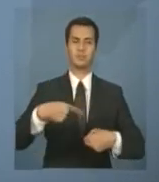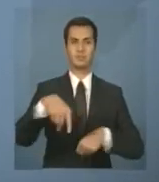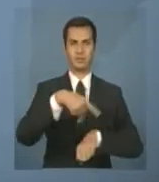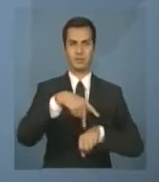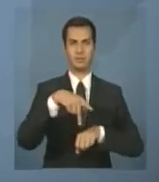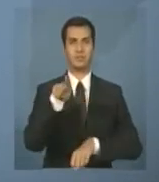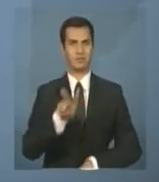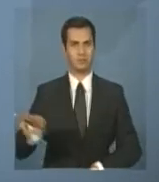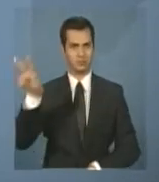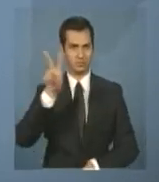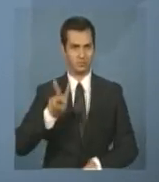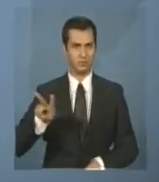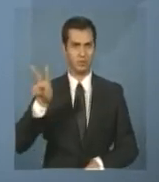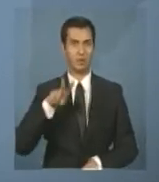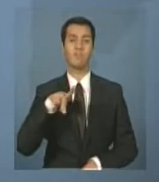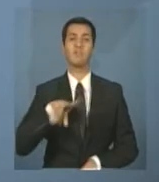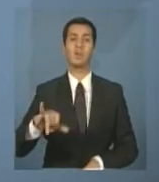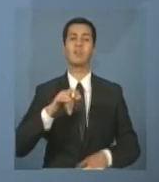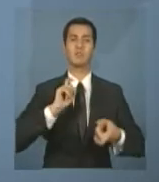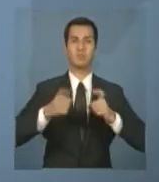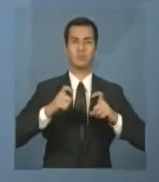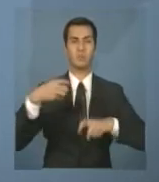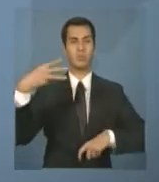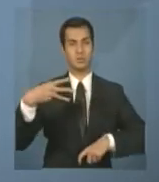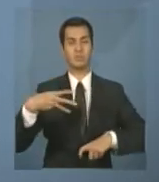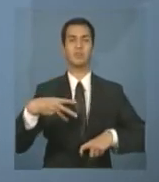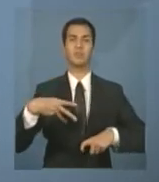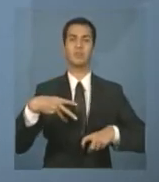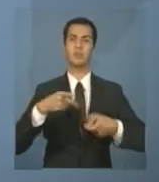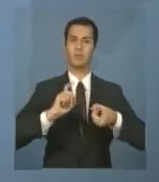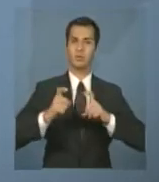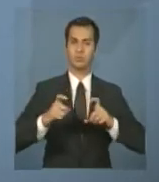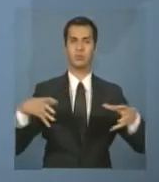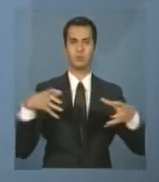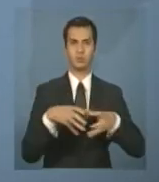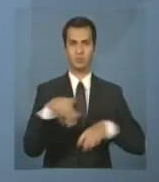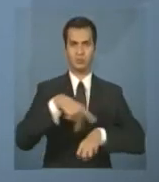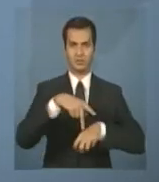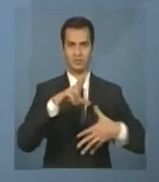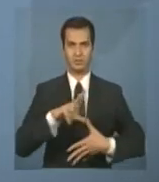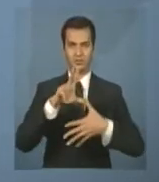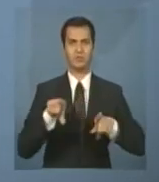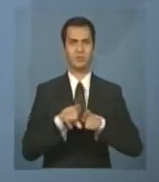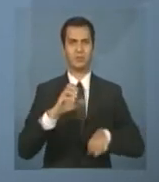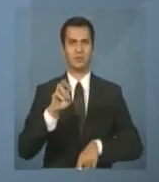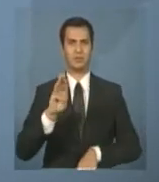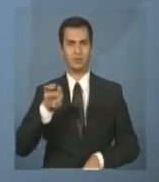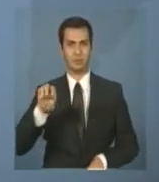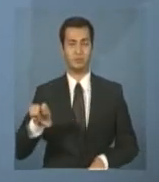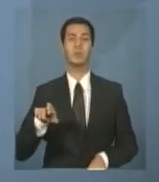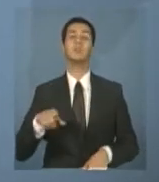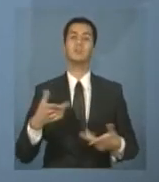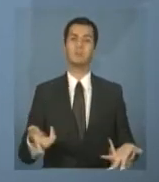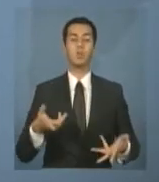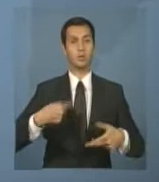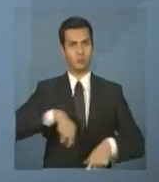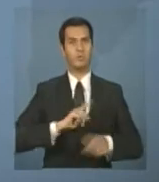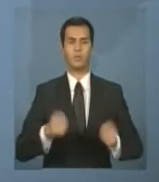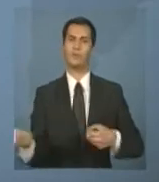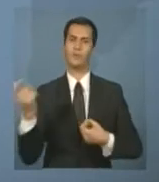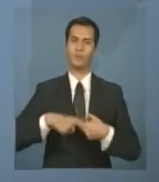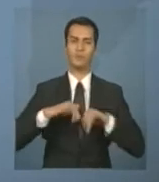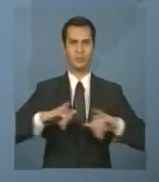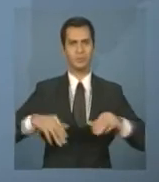Venezuela, onde vai participar da terceira cúpula da América Latina e Caribe sobre integração e desenvolvimento. Lembrando que podemos voltar a qualquer momento